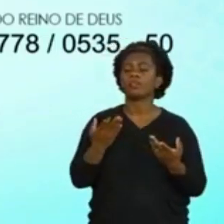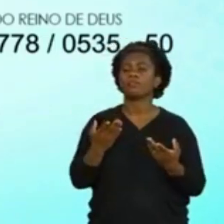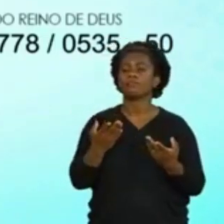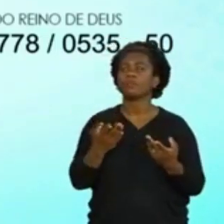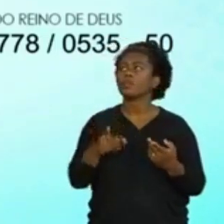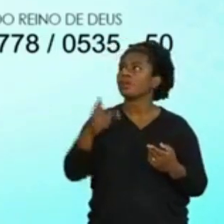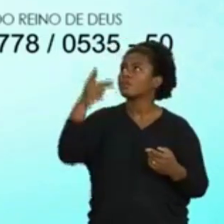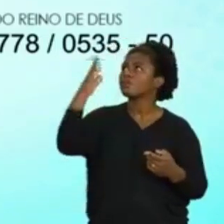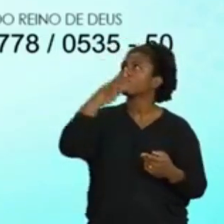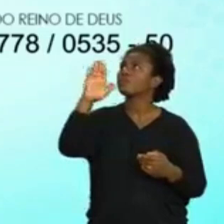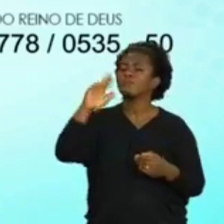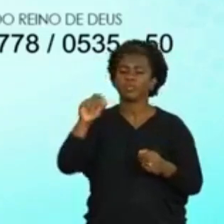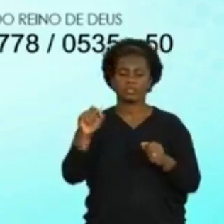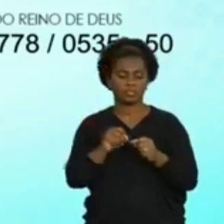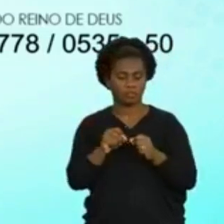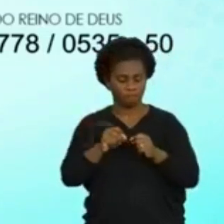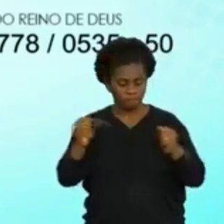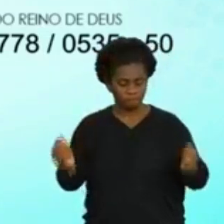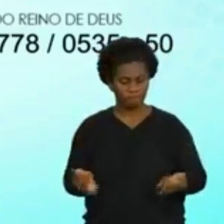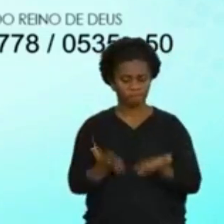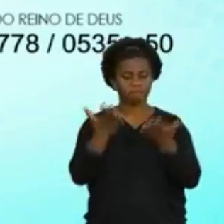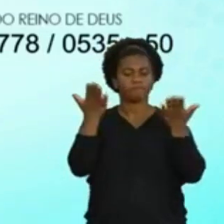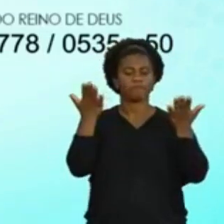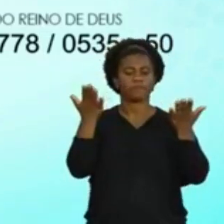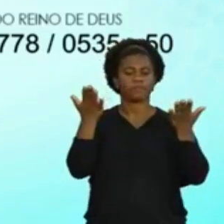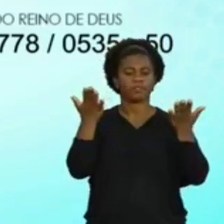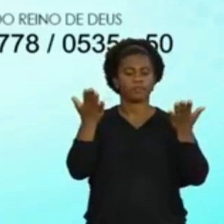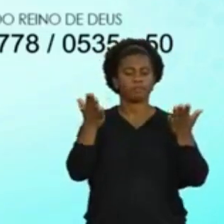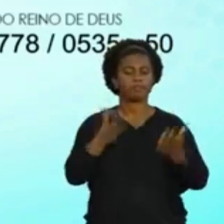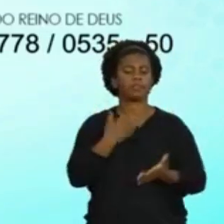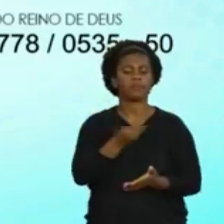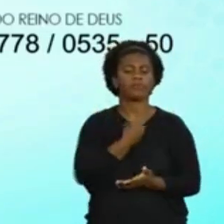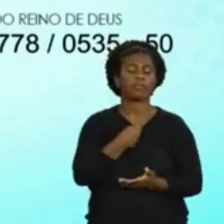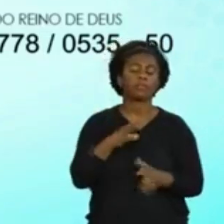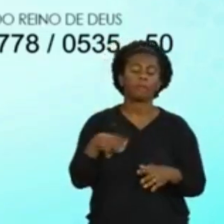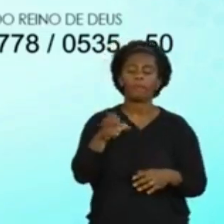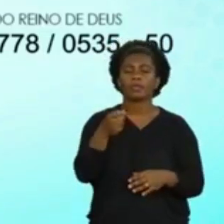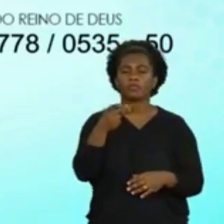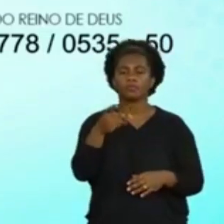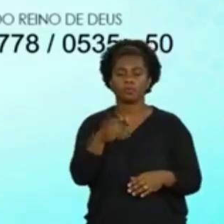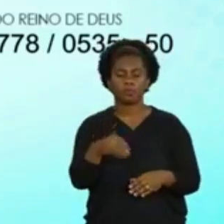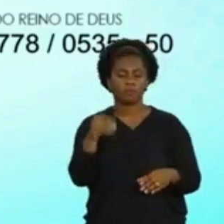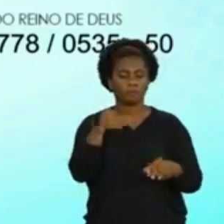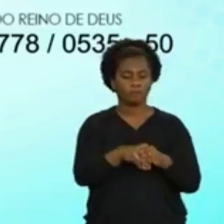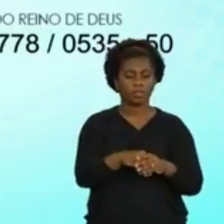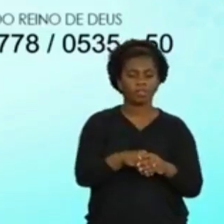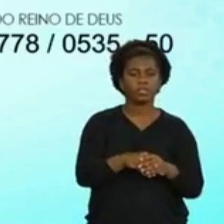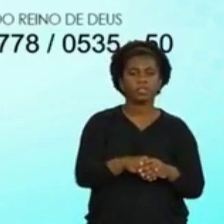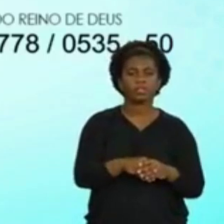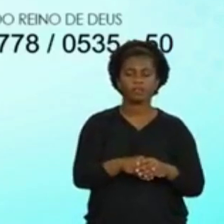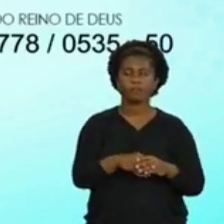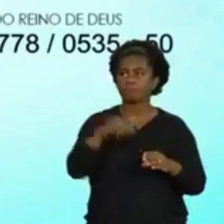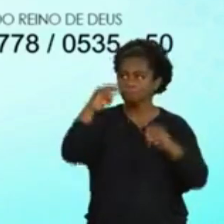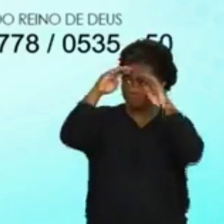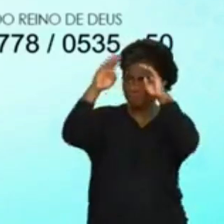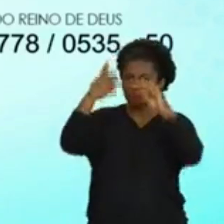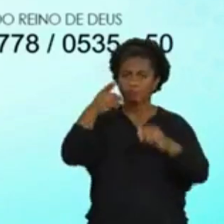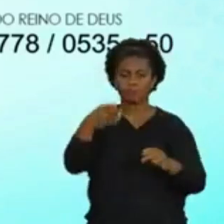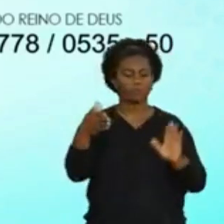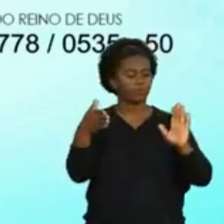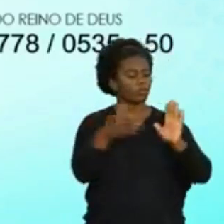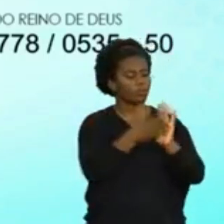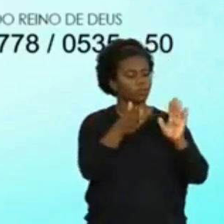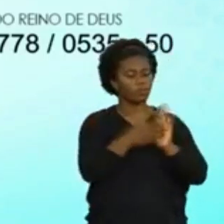Deus vai te honrar. Amém? Pegue aí na sua mão a sua oferta de honra. Pegue aí o seu dízimo, o seu propósito, o seu envelope,